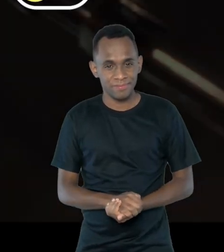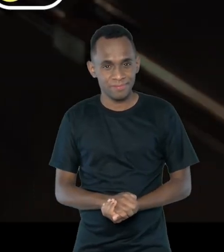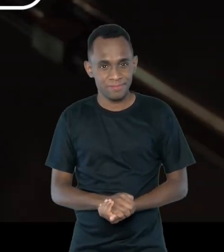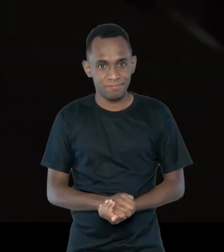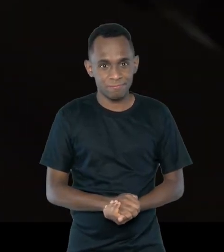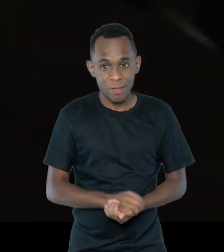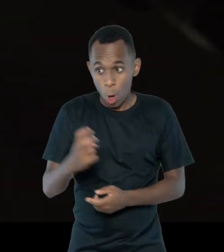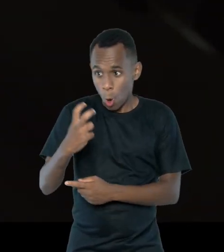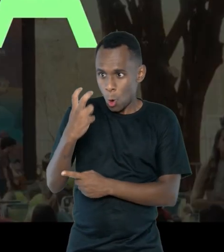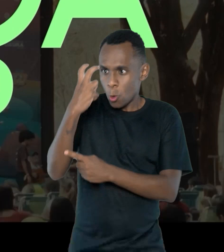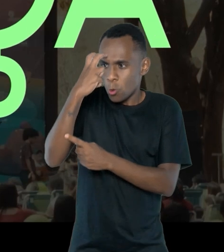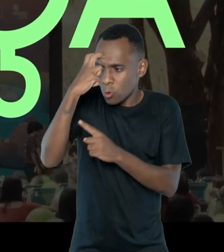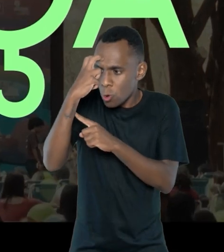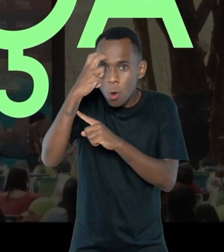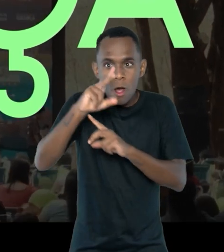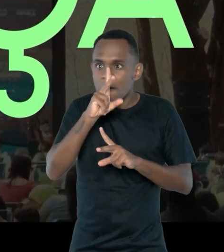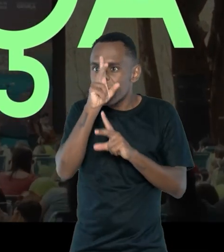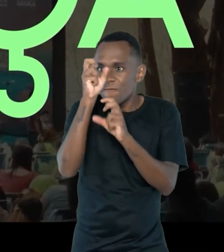A cultura é uma